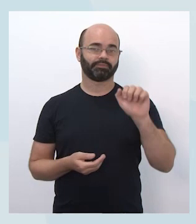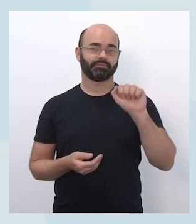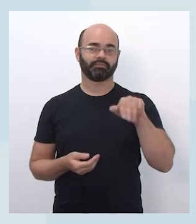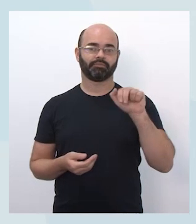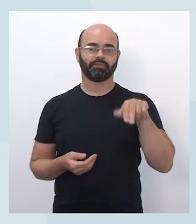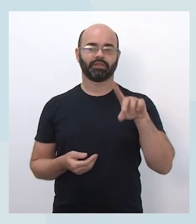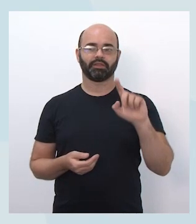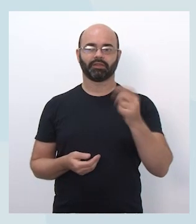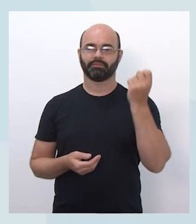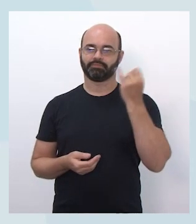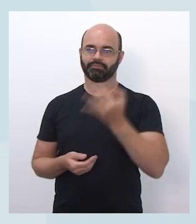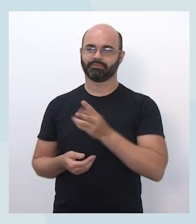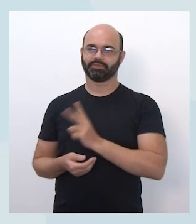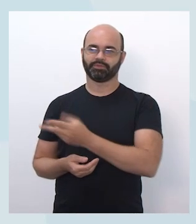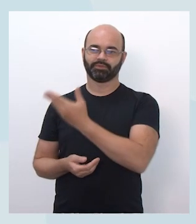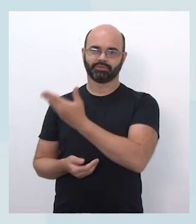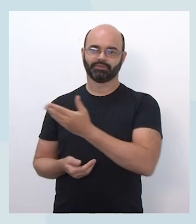parte.